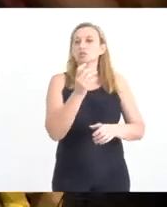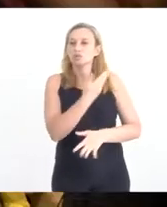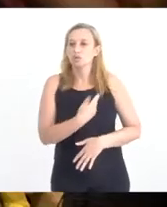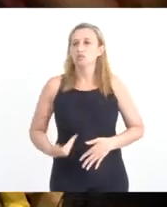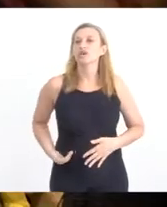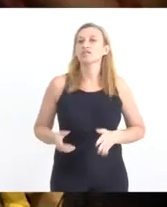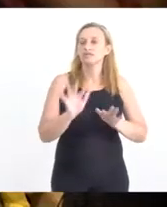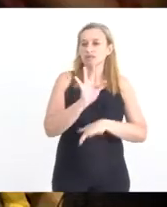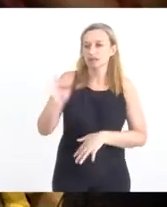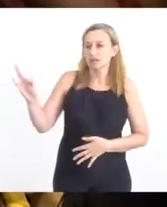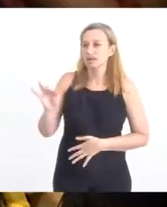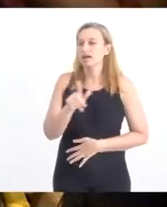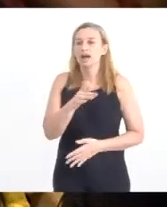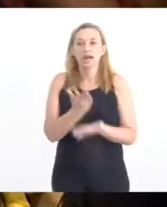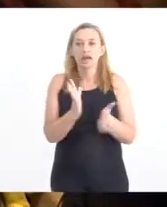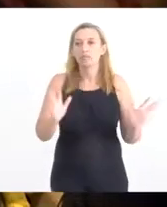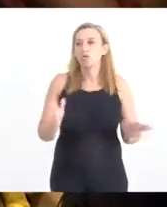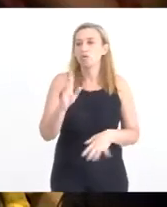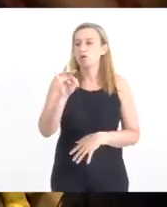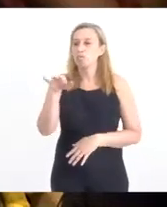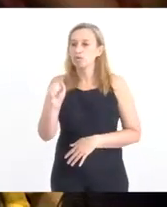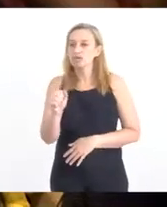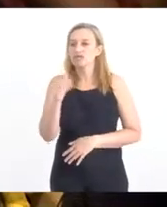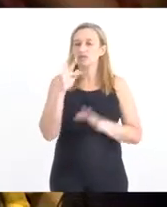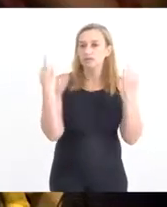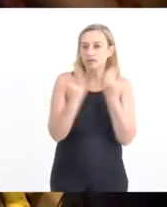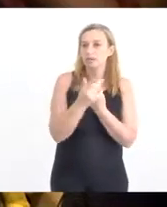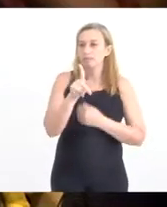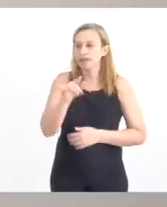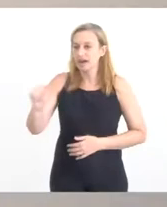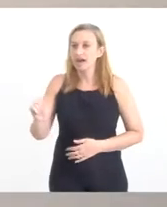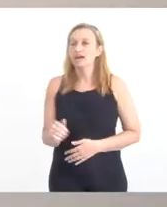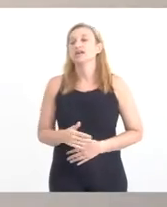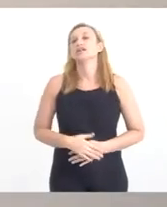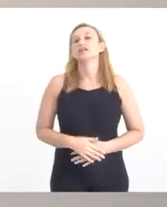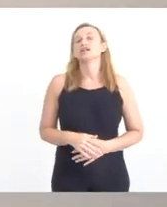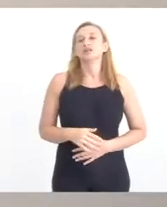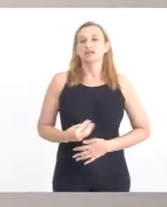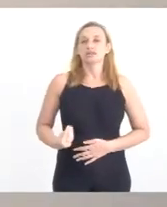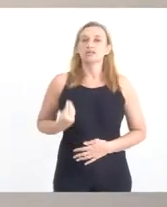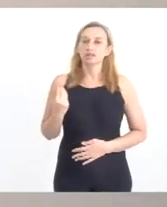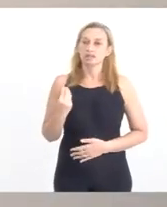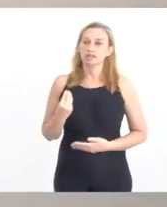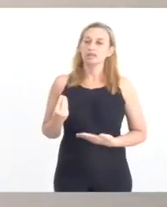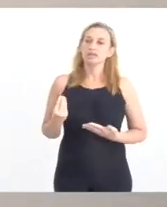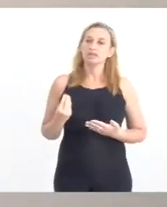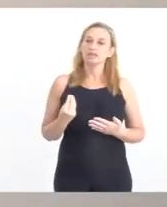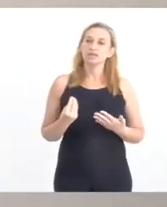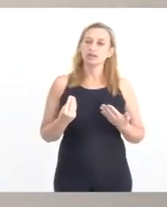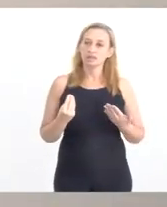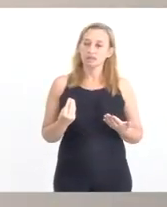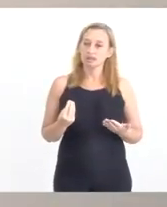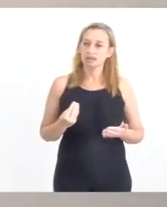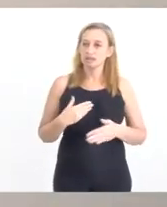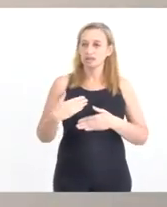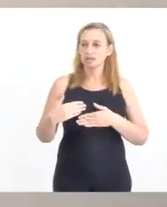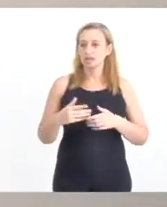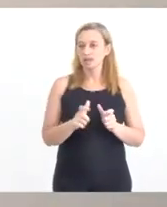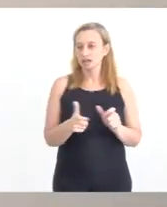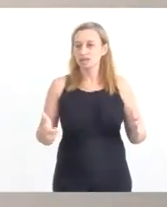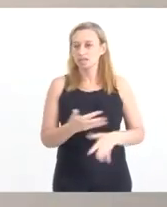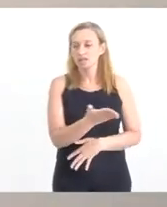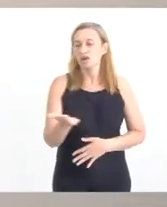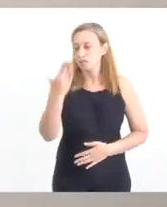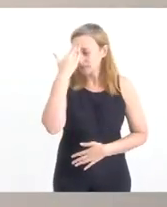o bolsa família e acabou também comprei lá que eu programa de aquisição de alimentos é isso gente vida longa muito obrigada E vocês